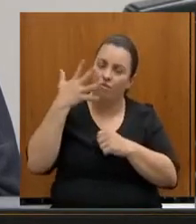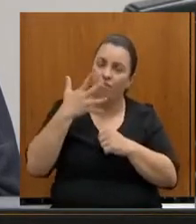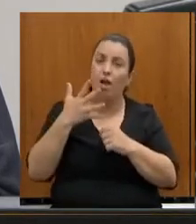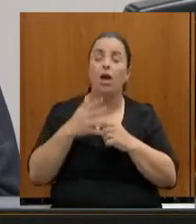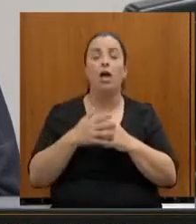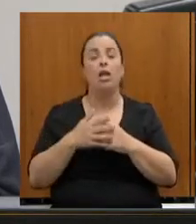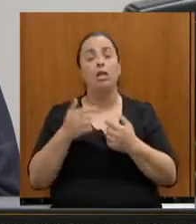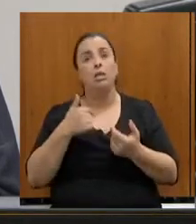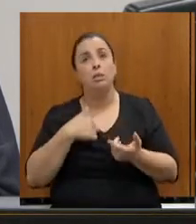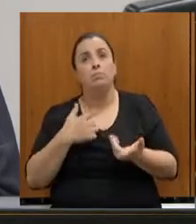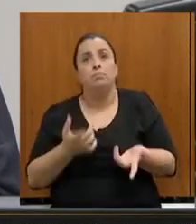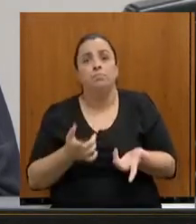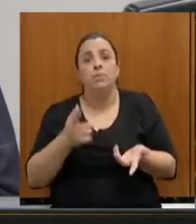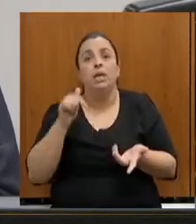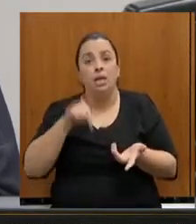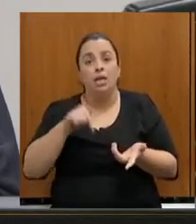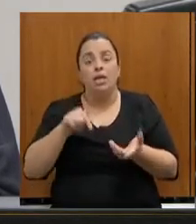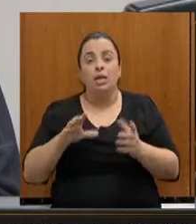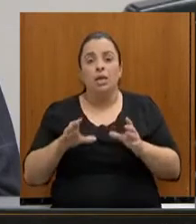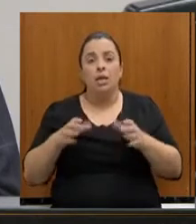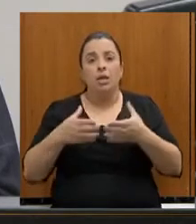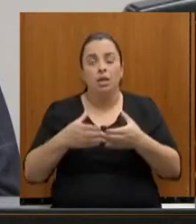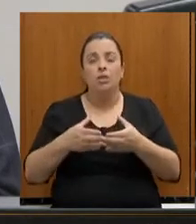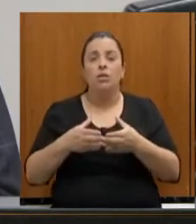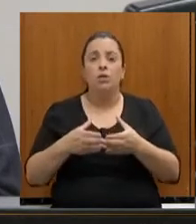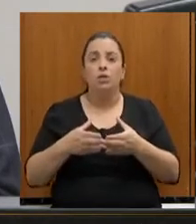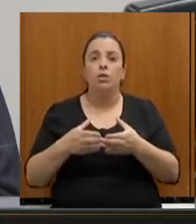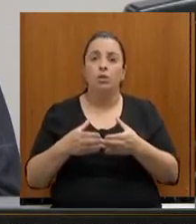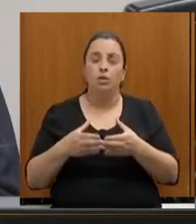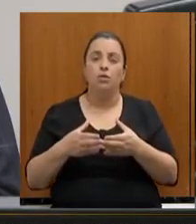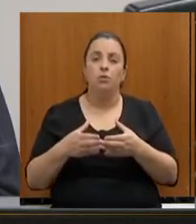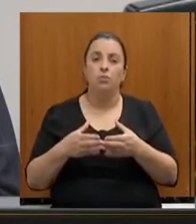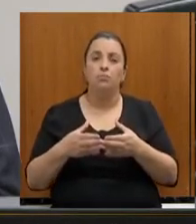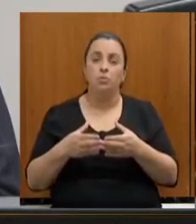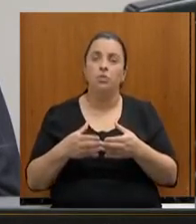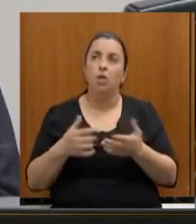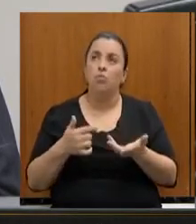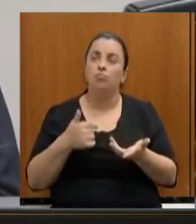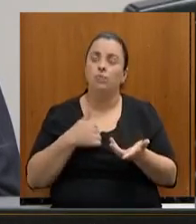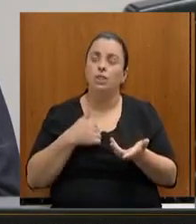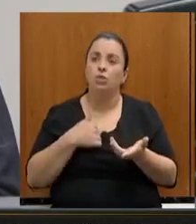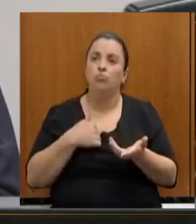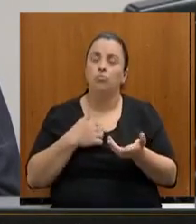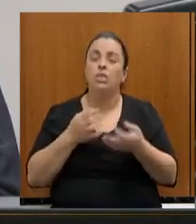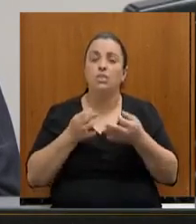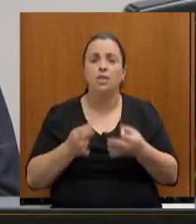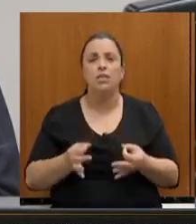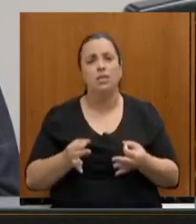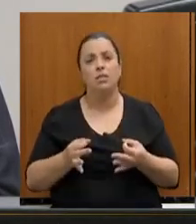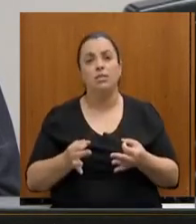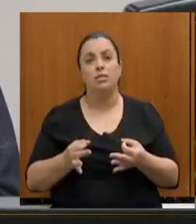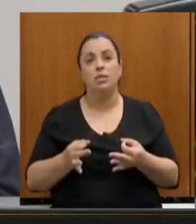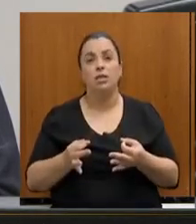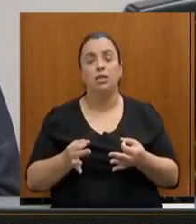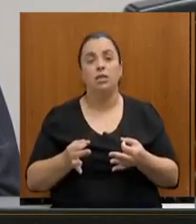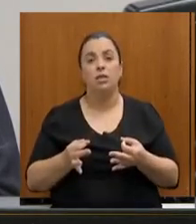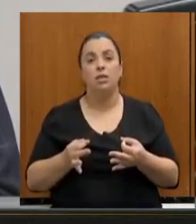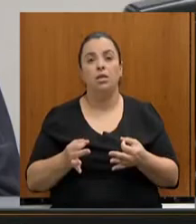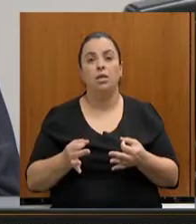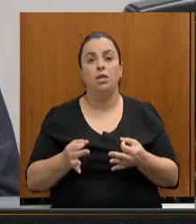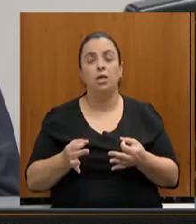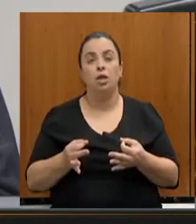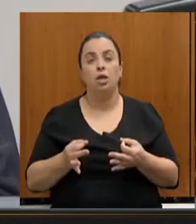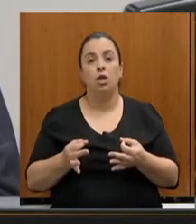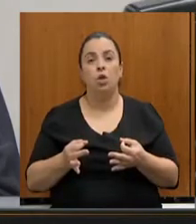tenho nessa comissão e eu tenho certeza que nenhum Deputado que Quem